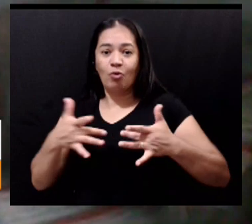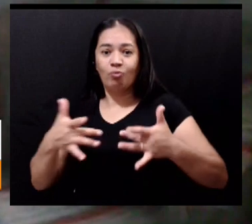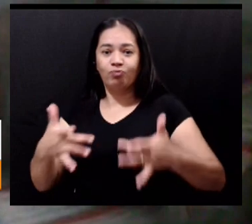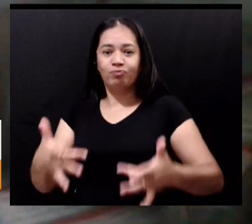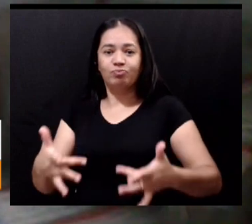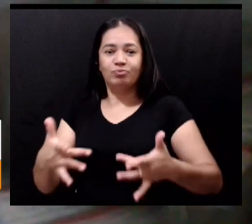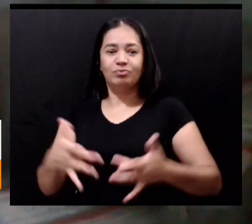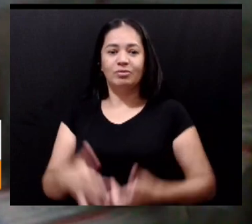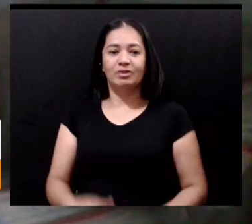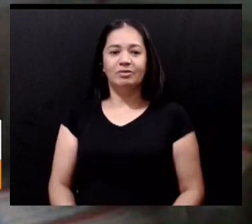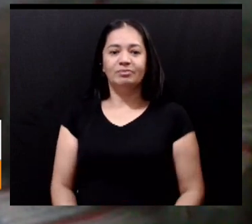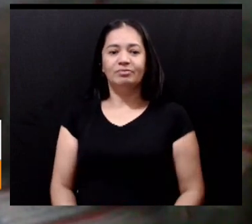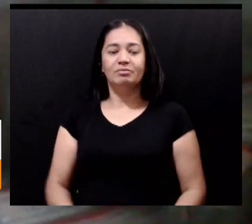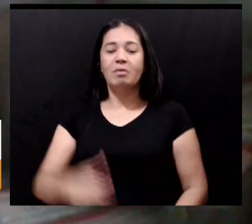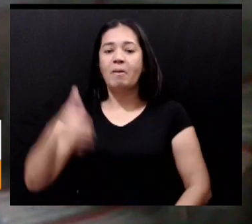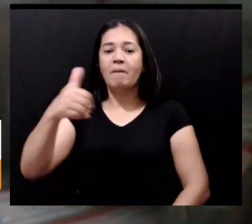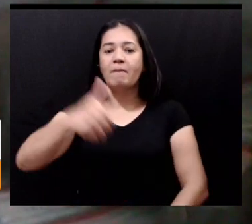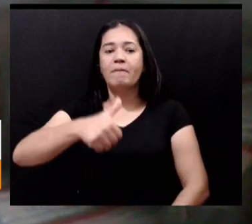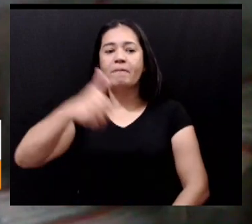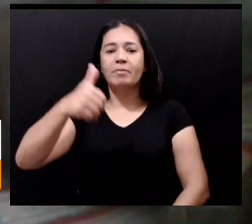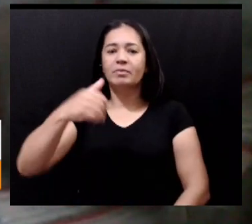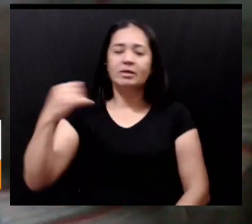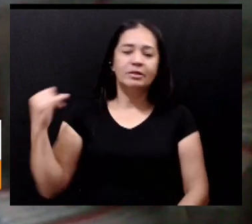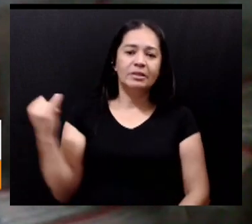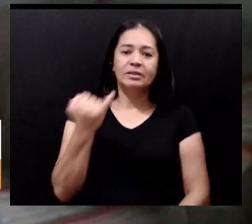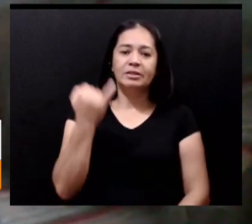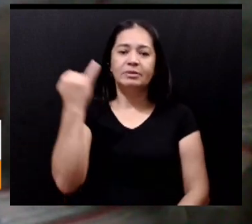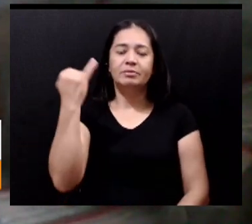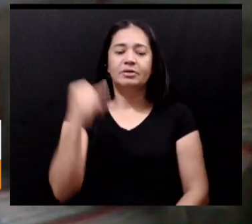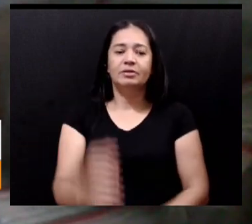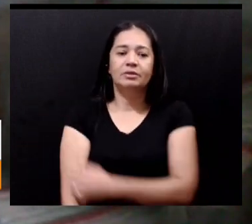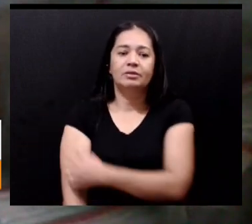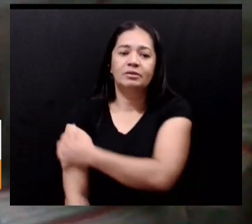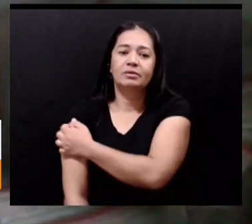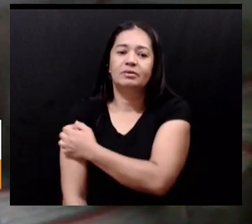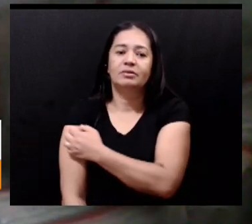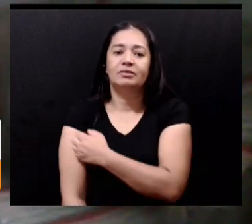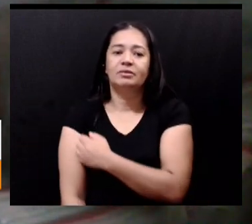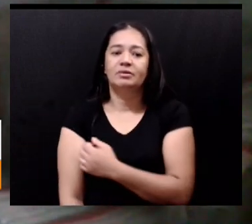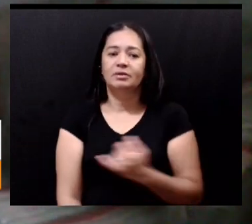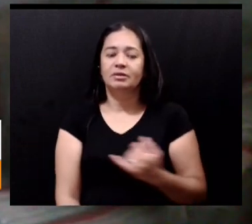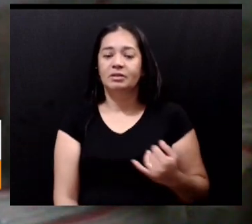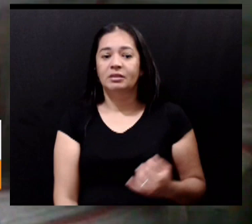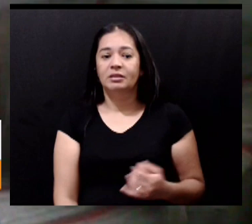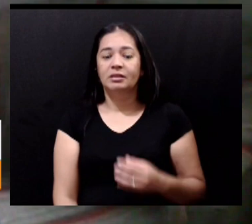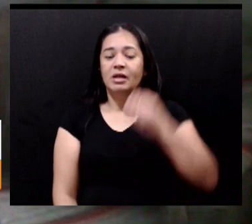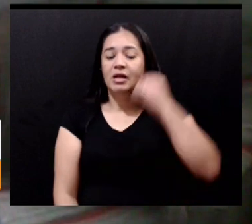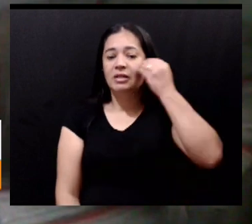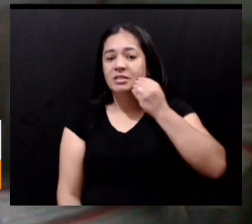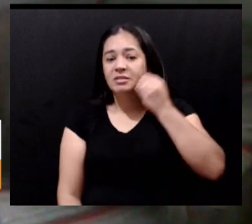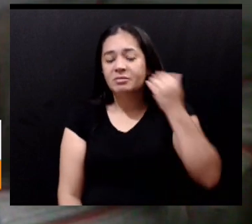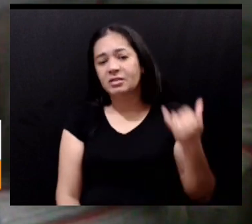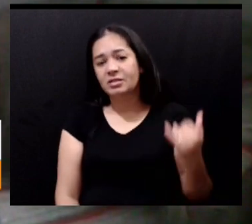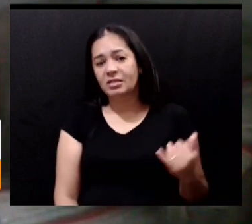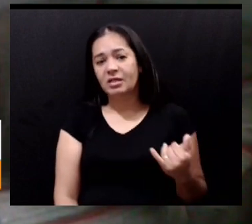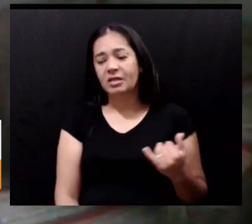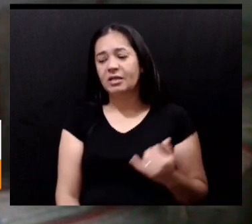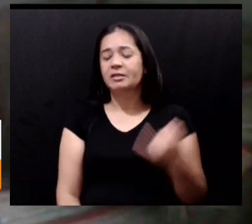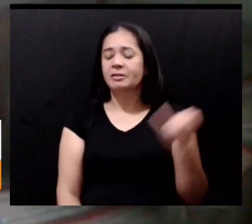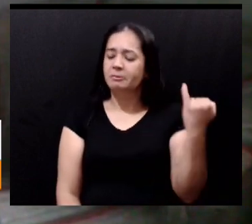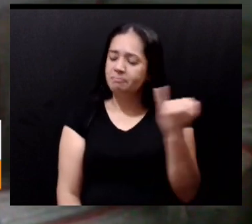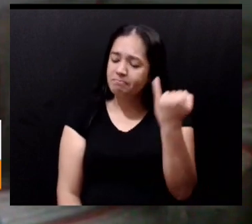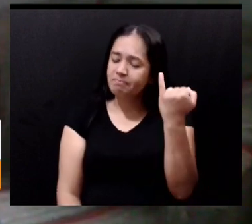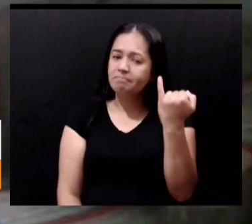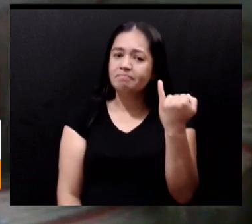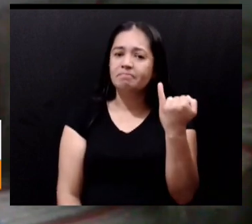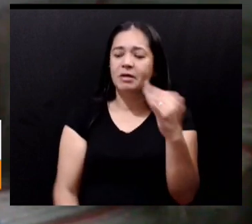Primeira coisa, a mais importante, é validar a experiência que está vivendo o luto. Muitas